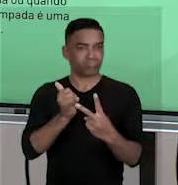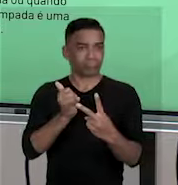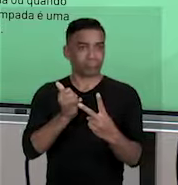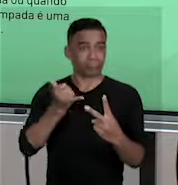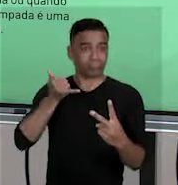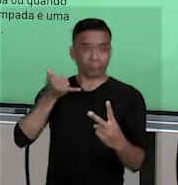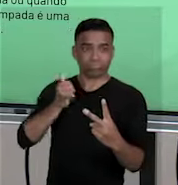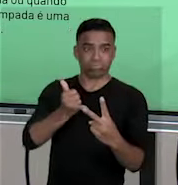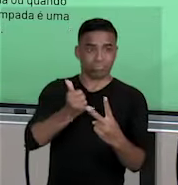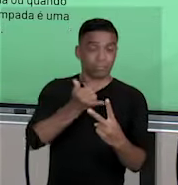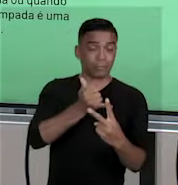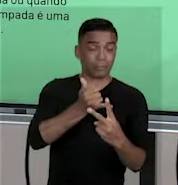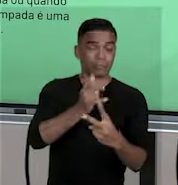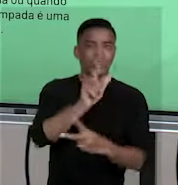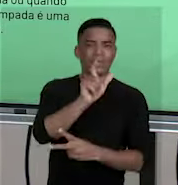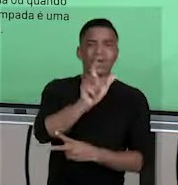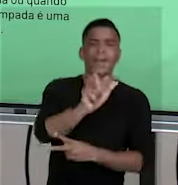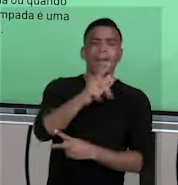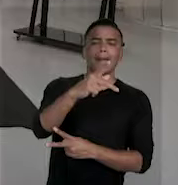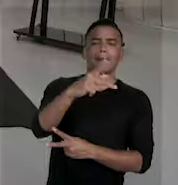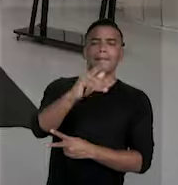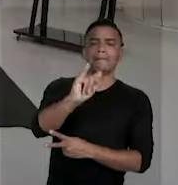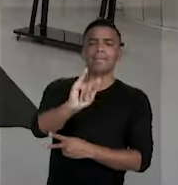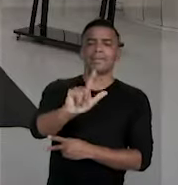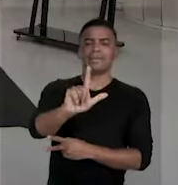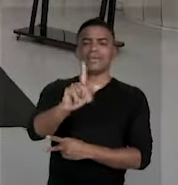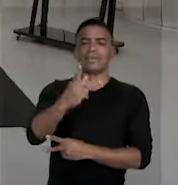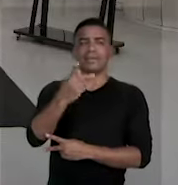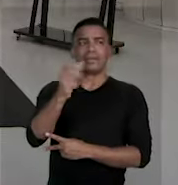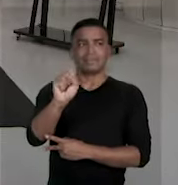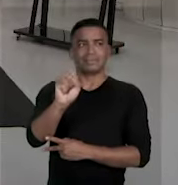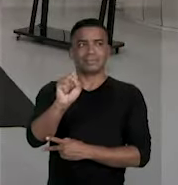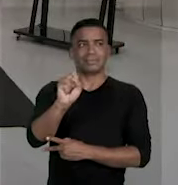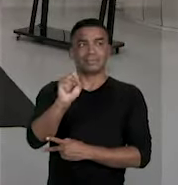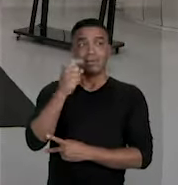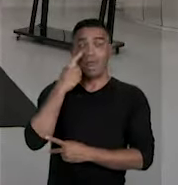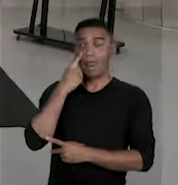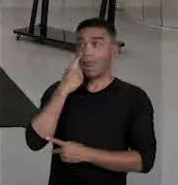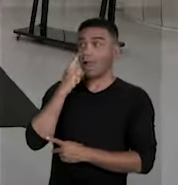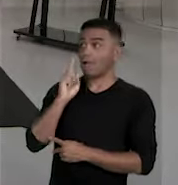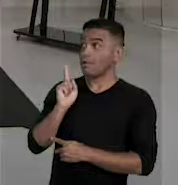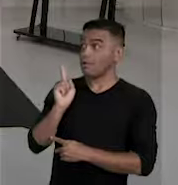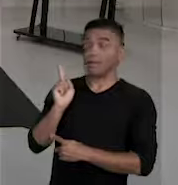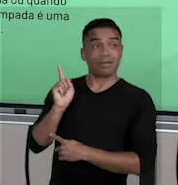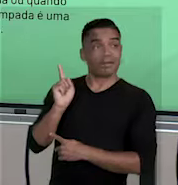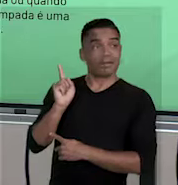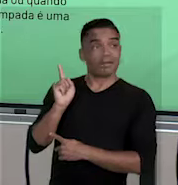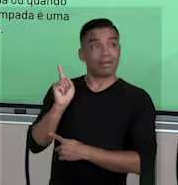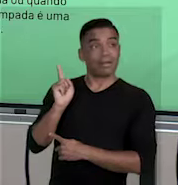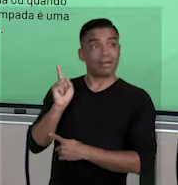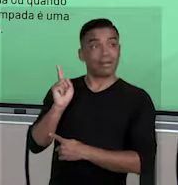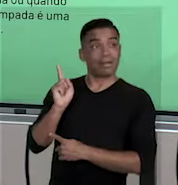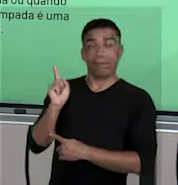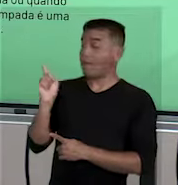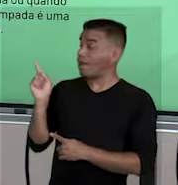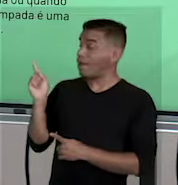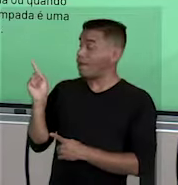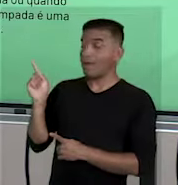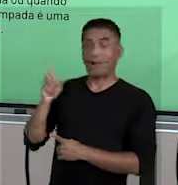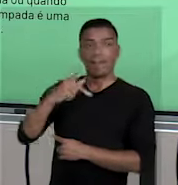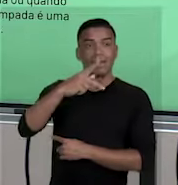que é gerada por pilhas, trouxe aqui uma pilha. Então, a corrente elétrica que é gerada por uma